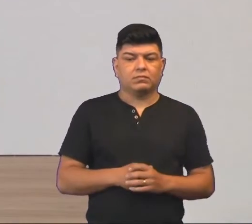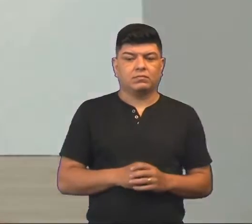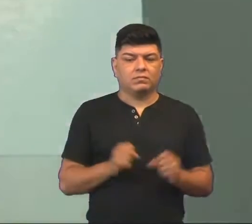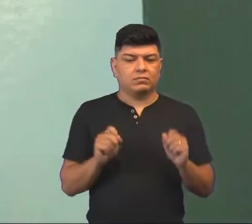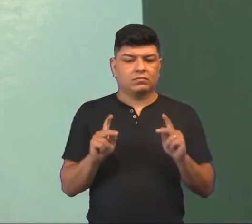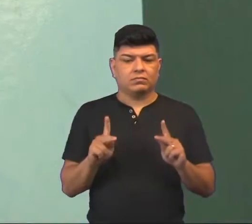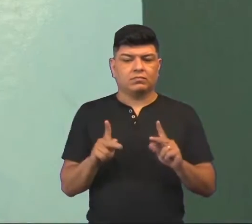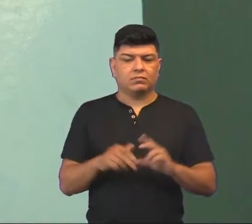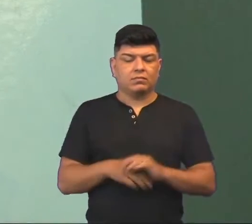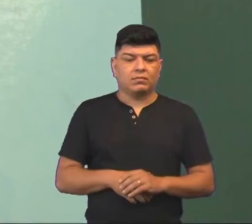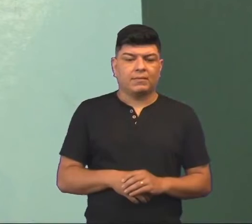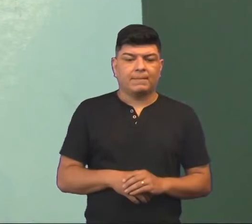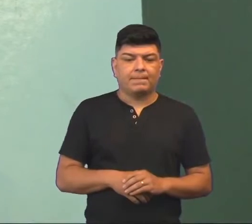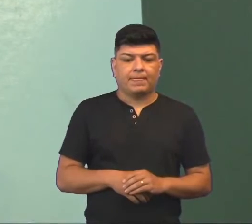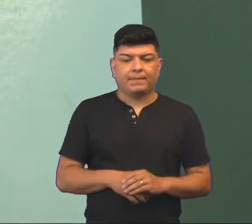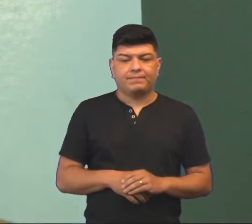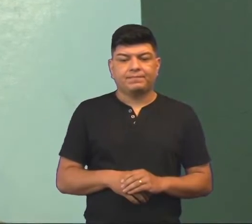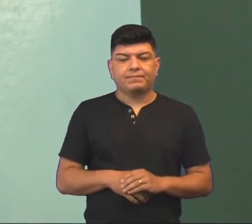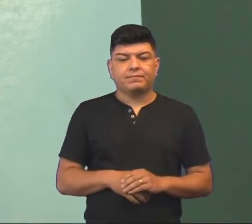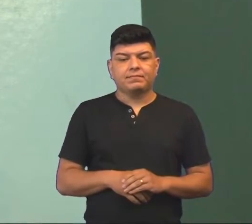Ok?